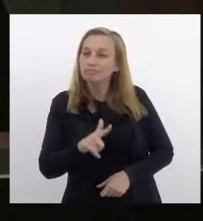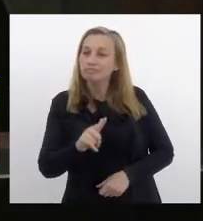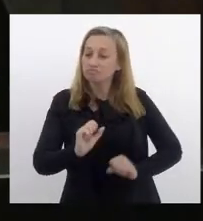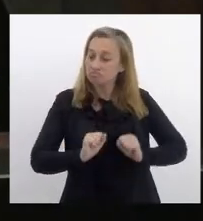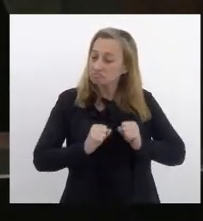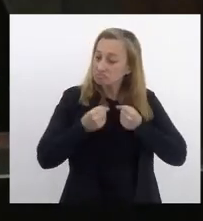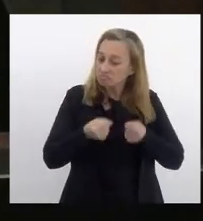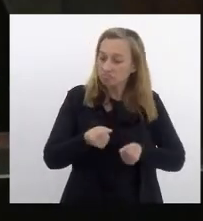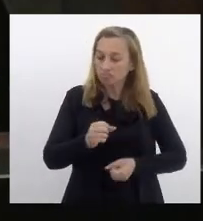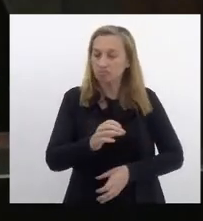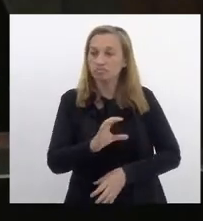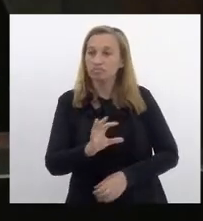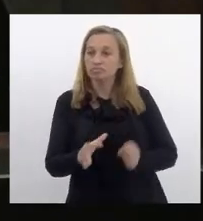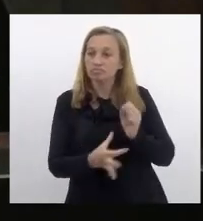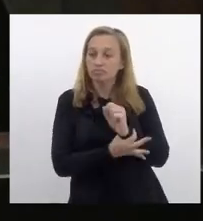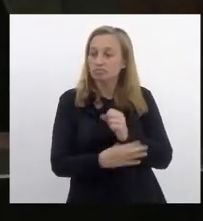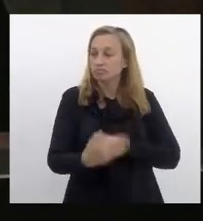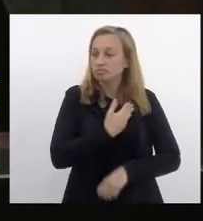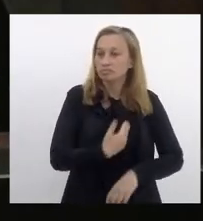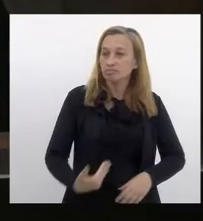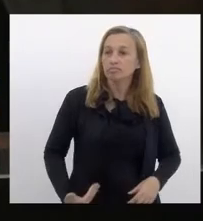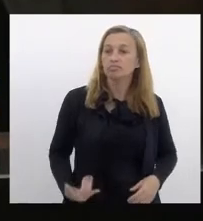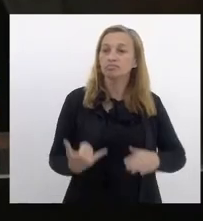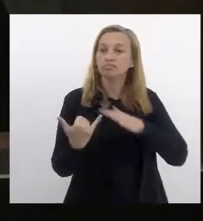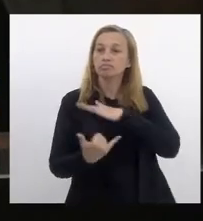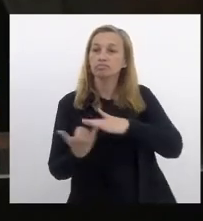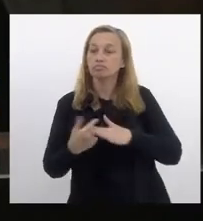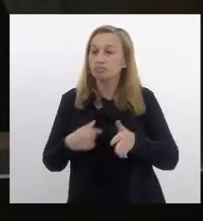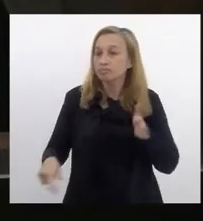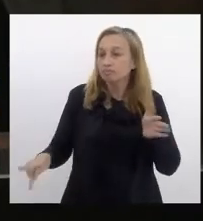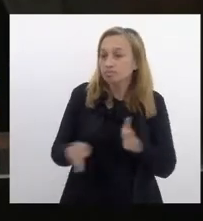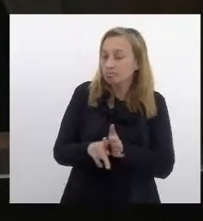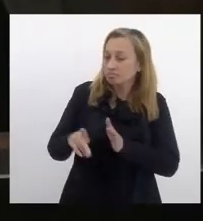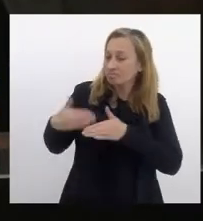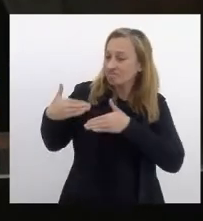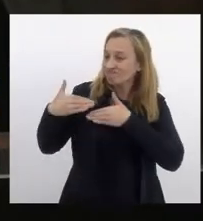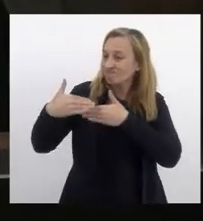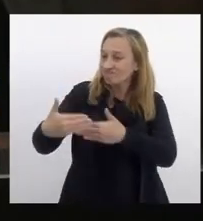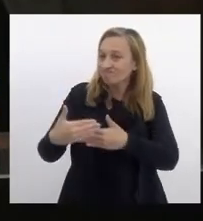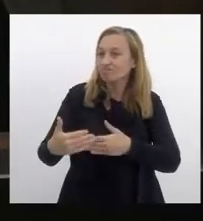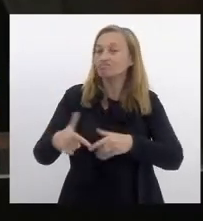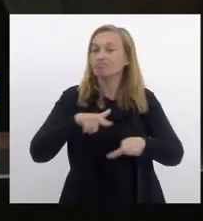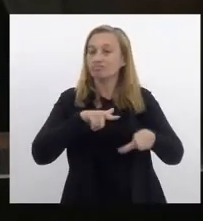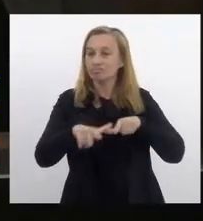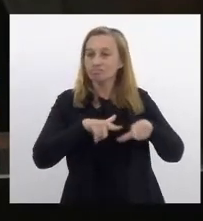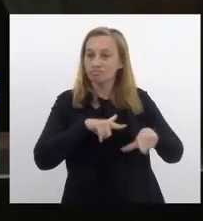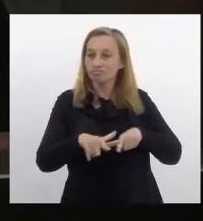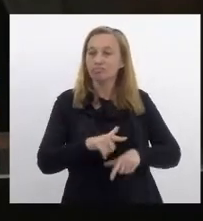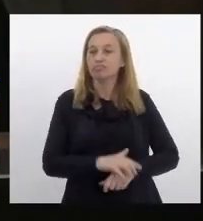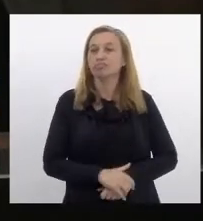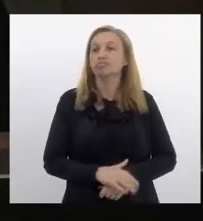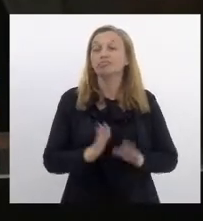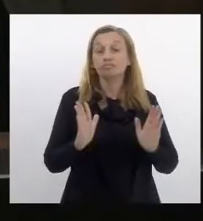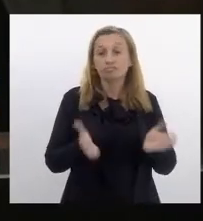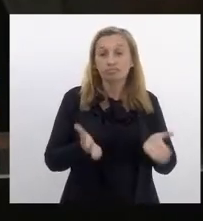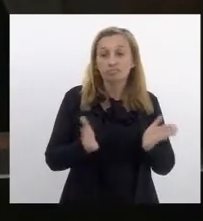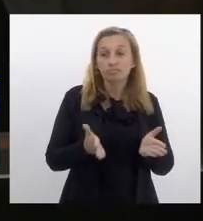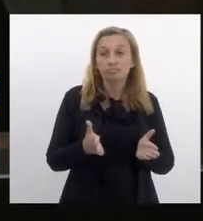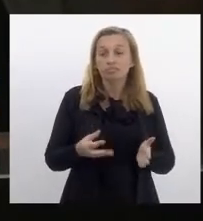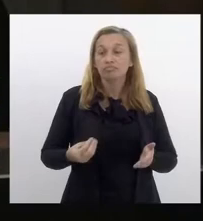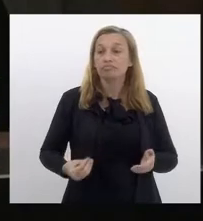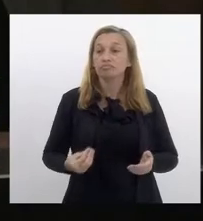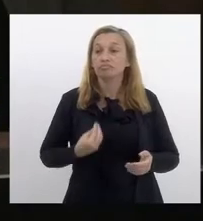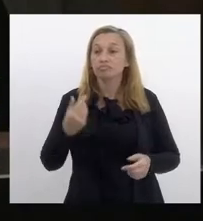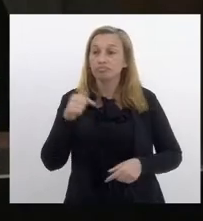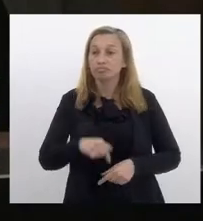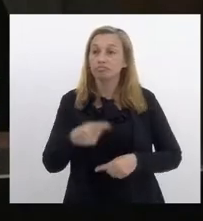defendendo a segurança pública, instituição que eu pertenci por um longo tempo na ativa, e hoje nós estamos aqui